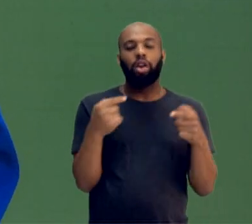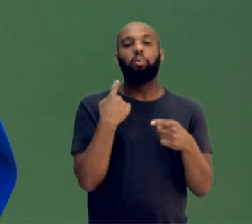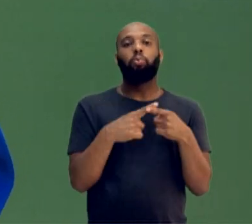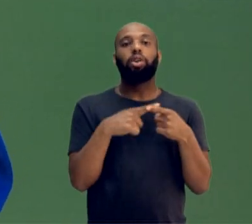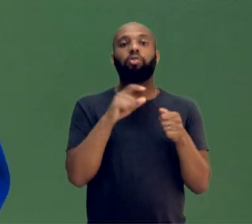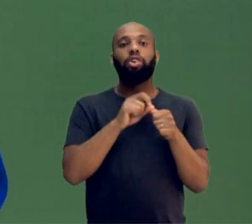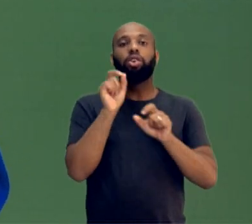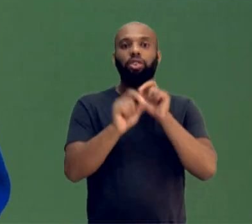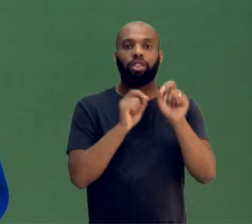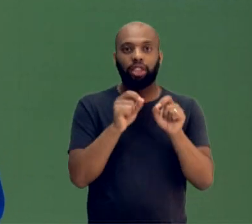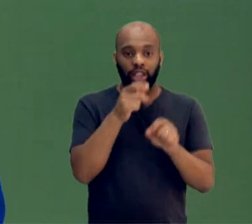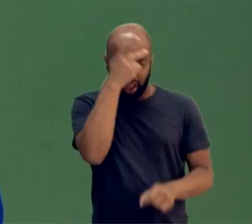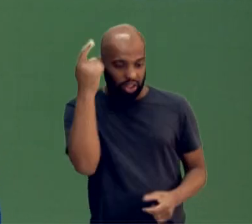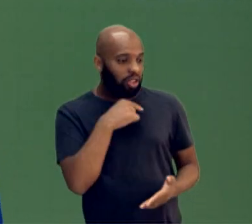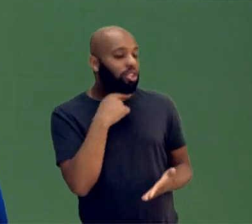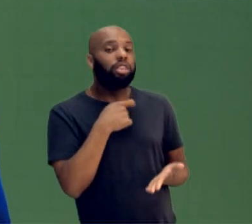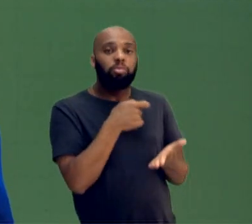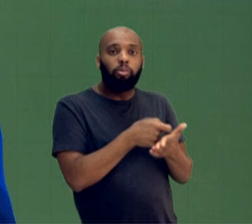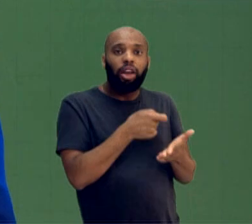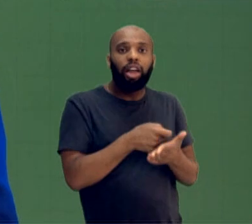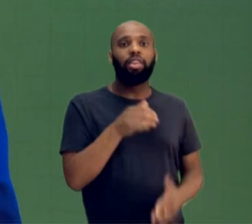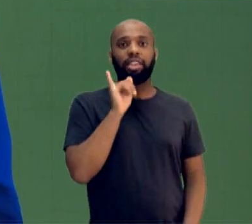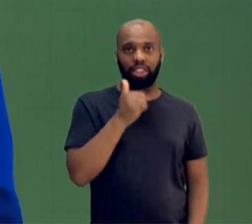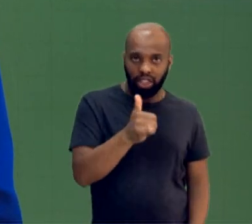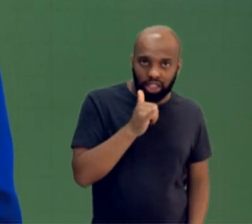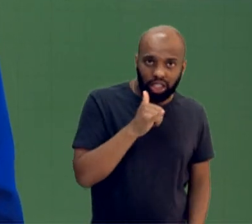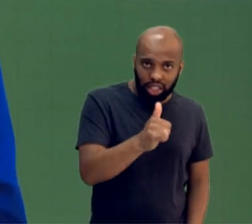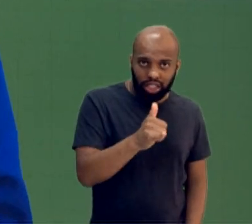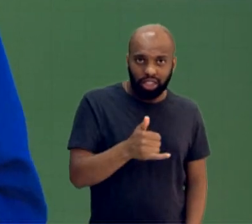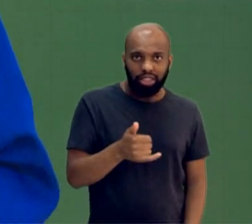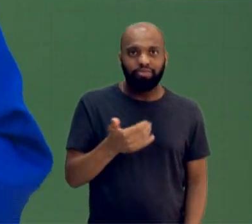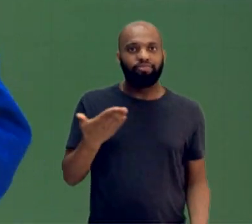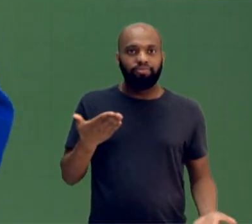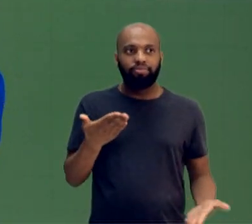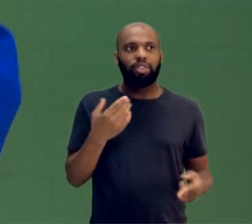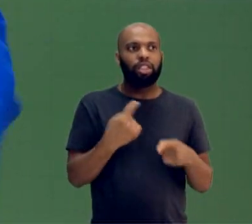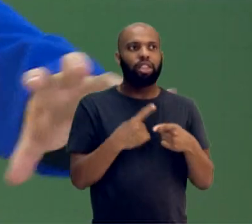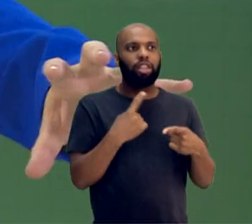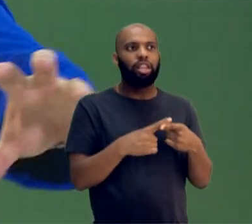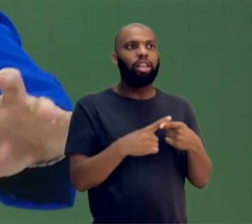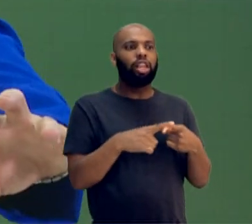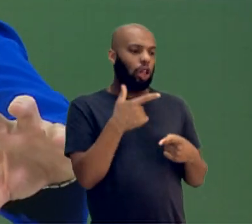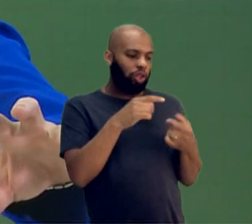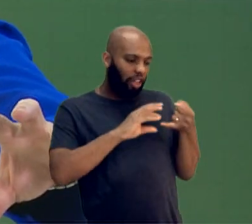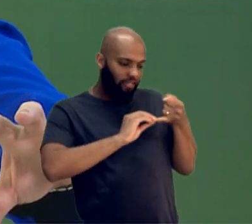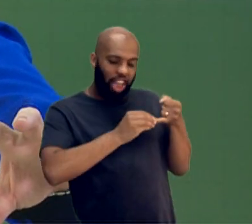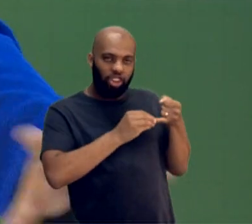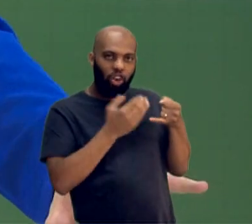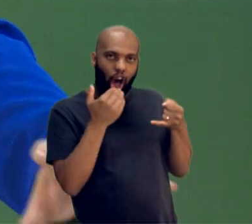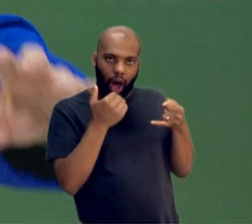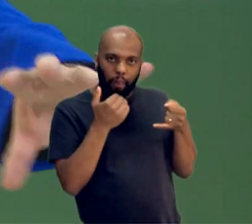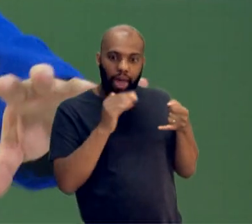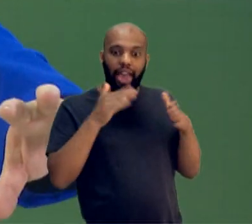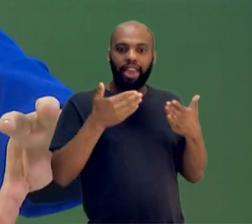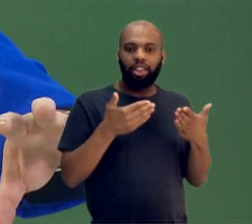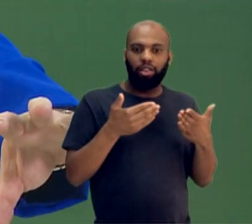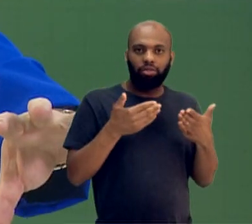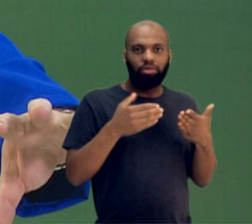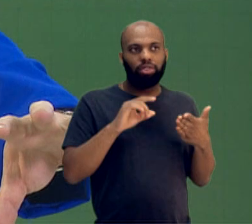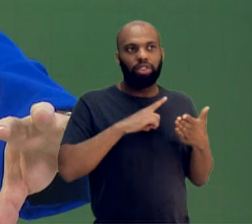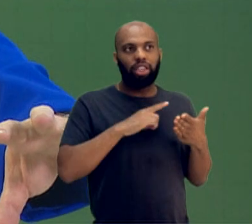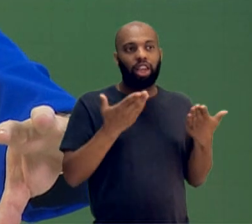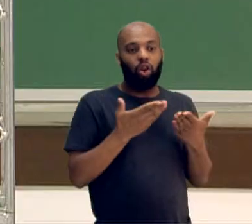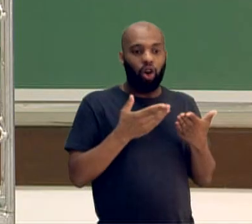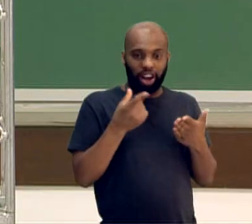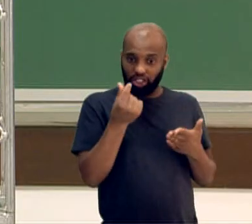quê? O cara que não pode pagar aquela energia lá, arcaniana lá, ou o cara que não tem o feijão, ele vai... Opa, esse dinheiro aqui eu destino